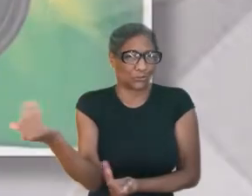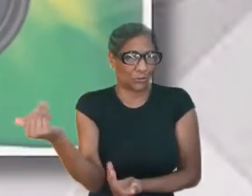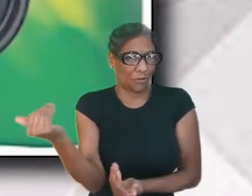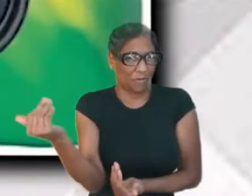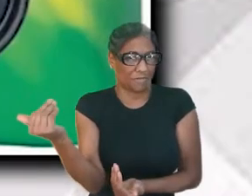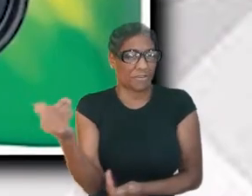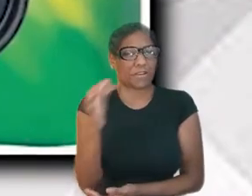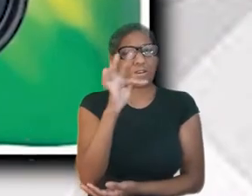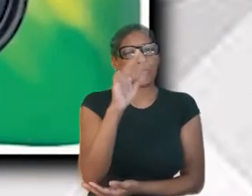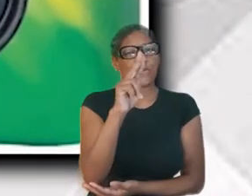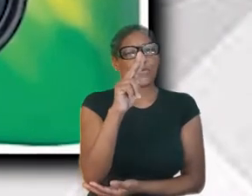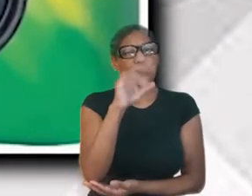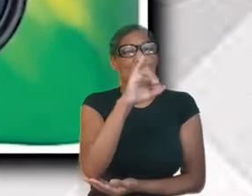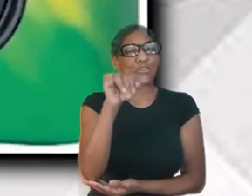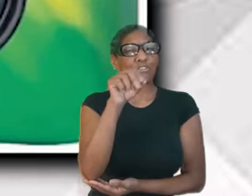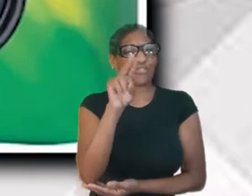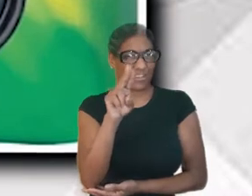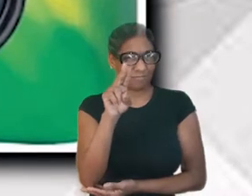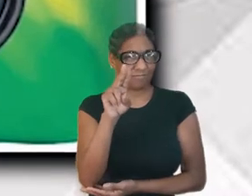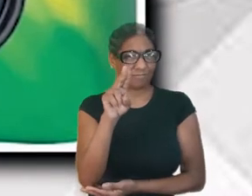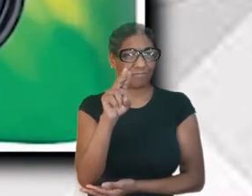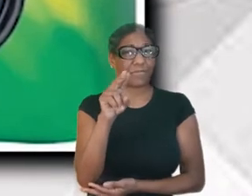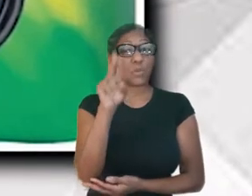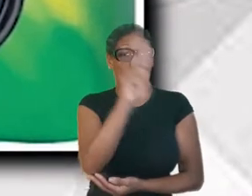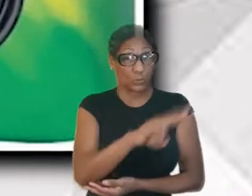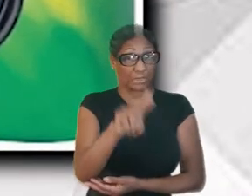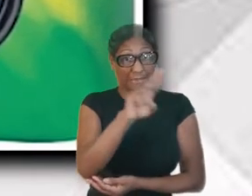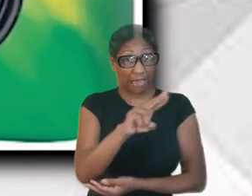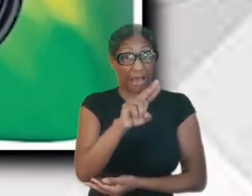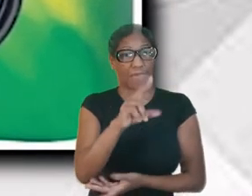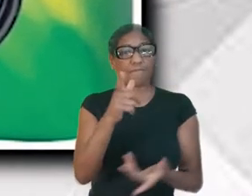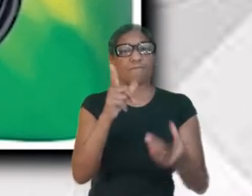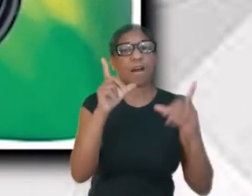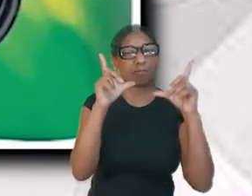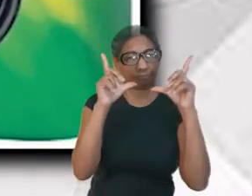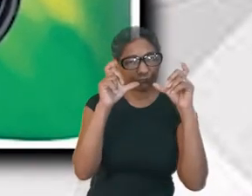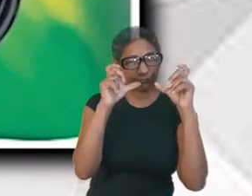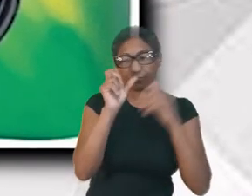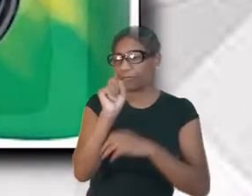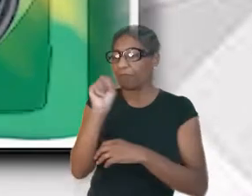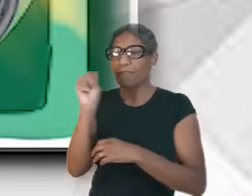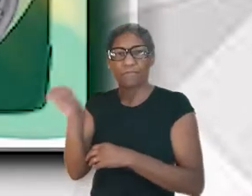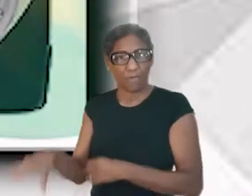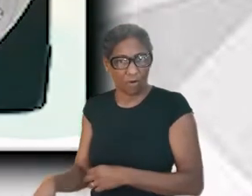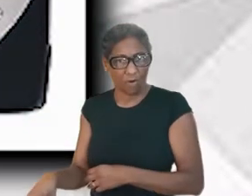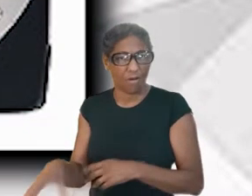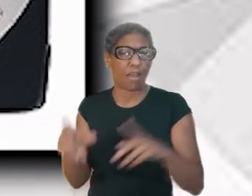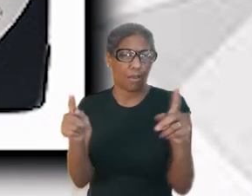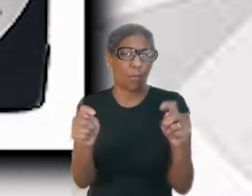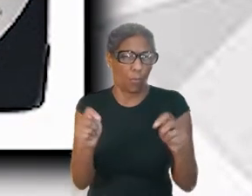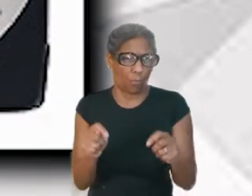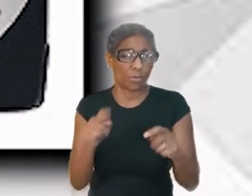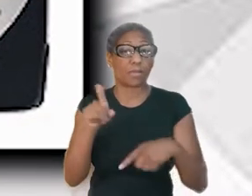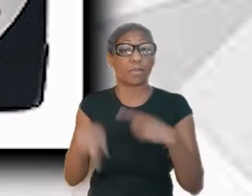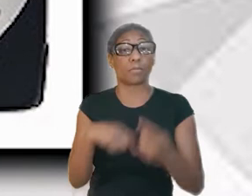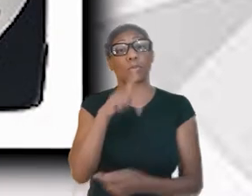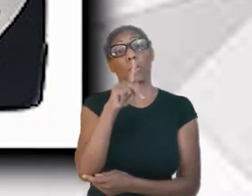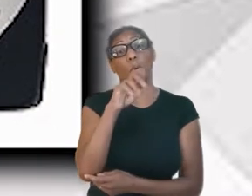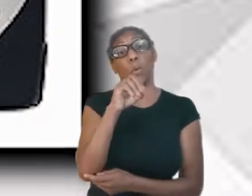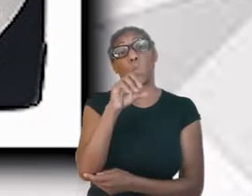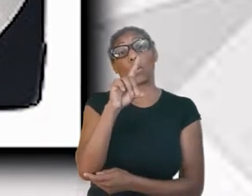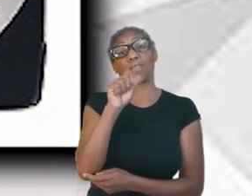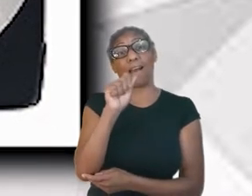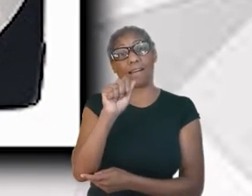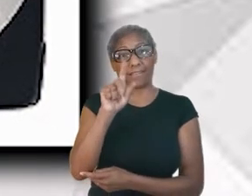uma Fujifilm descartável, que era um modelo econômico e acessível na época. Depois, eu tive uma Kodak digital,